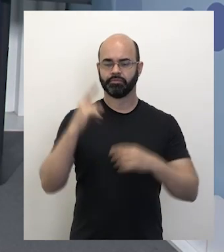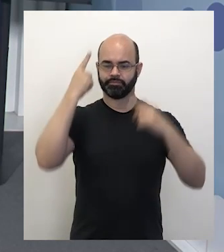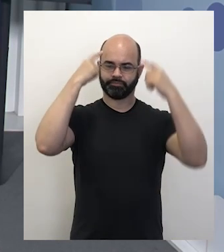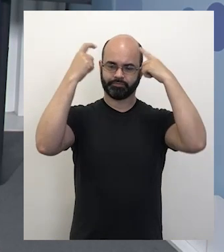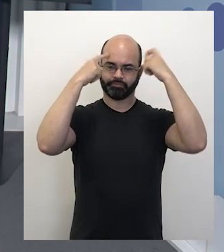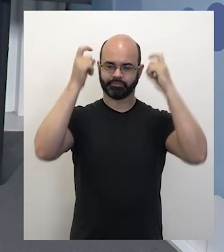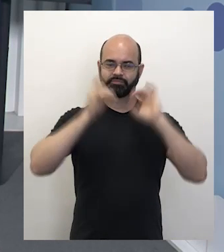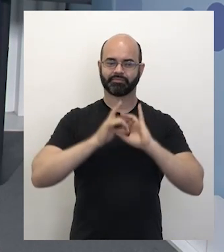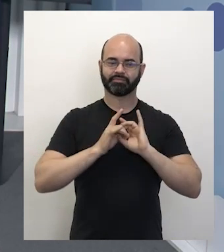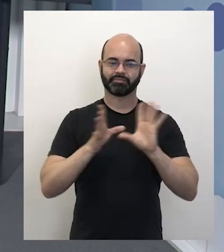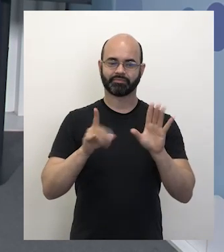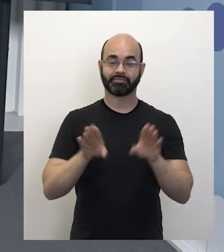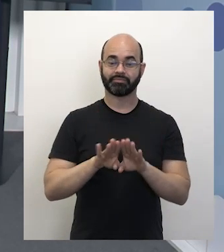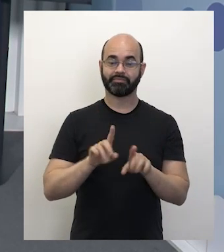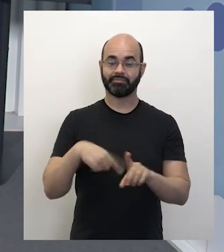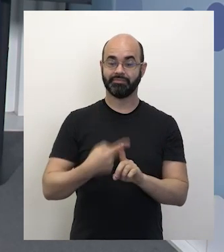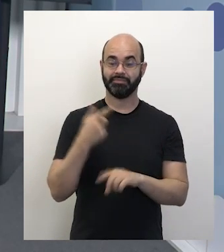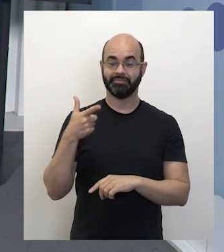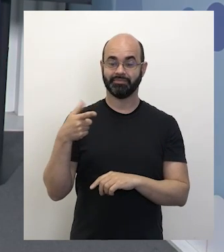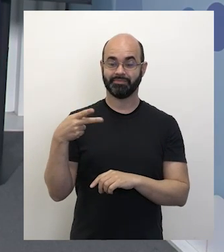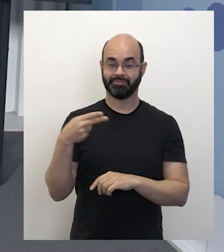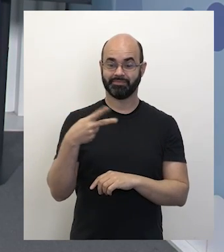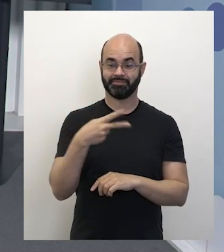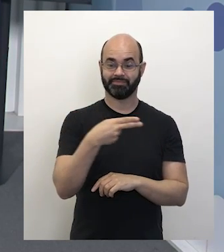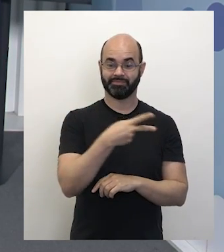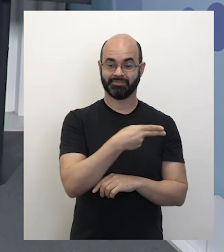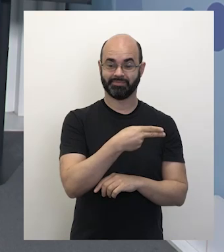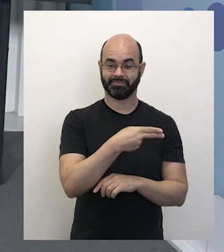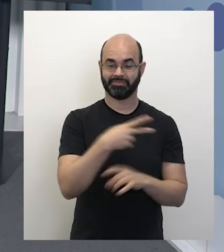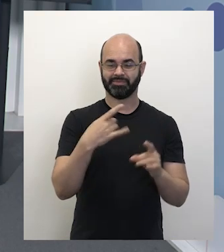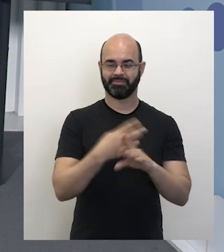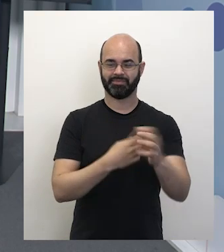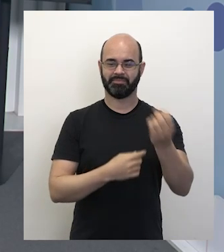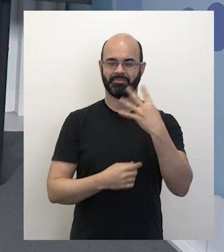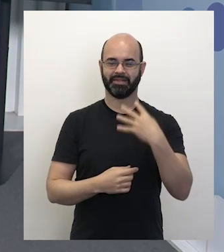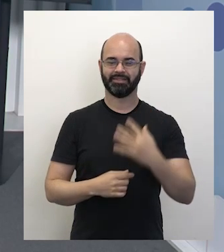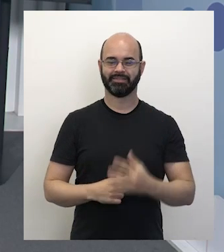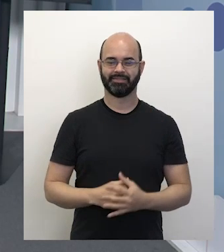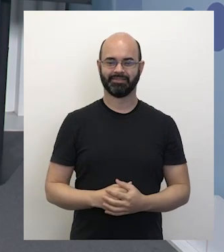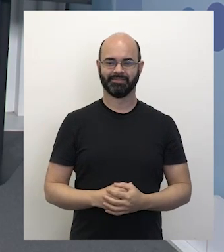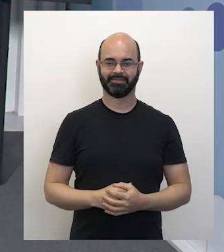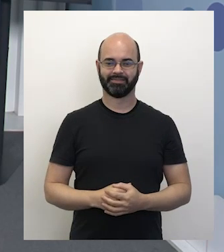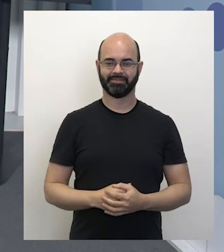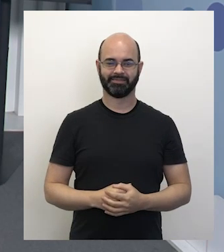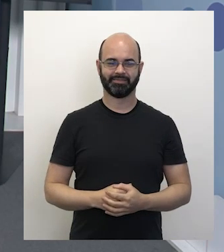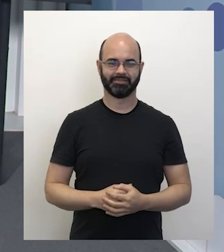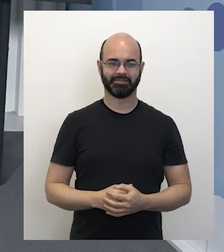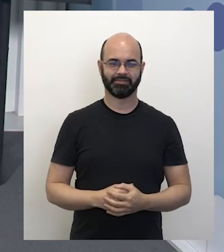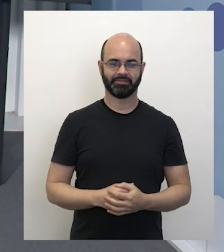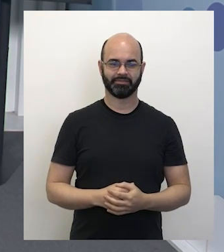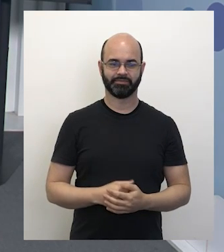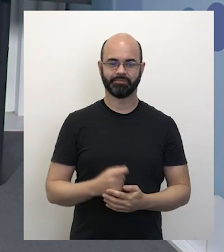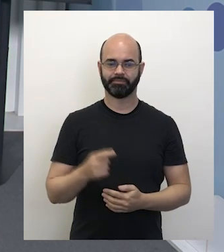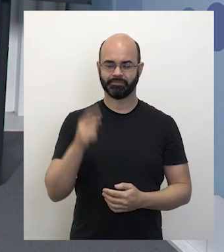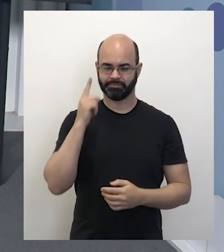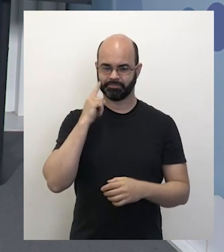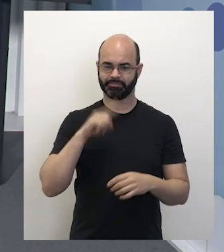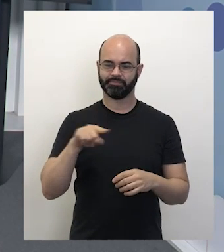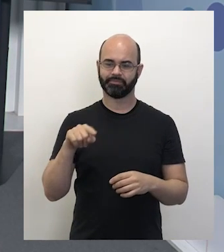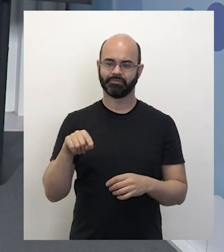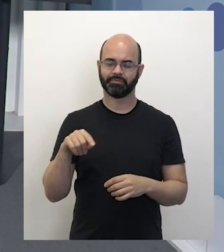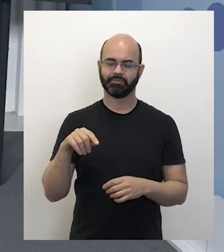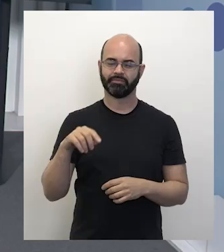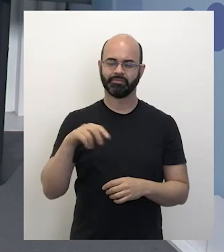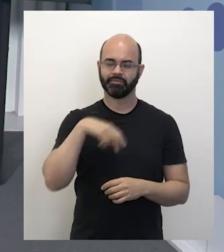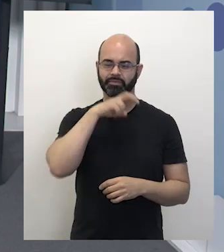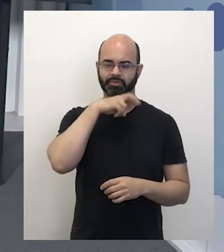criatividade e tesourinha. E manda pra gente. E assim, a nossa cobrinha, ela tá bem simples, mas você pode colocar muito